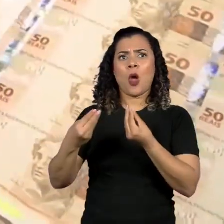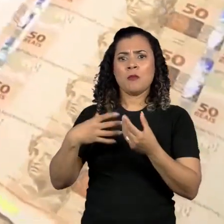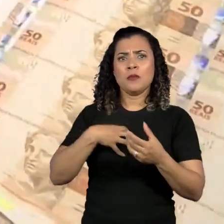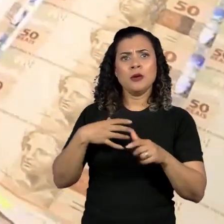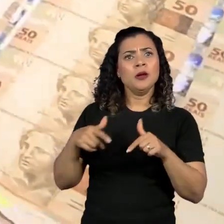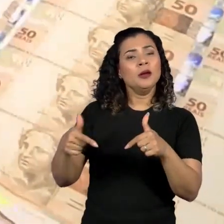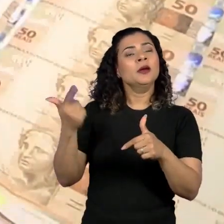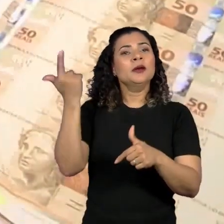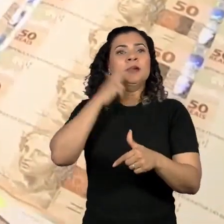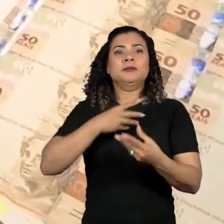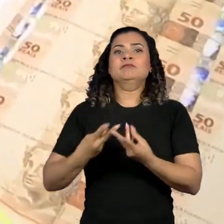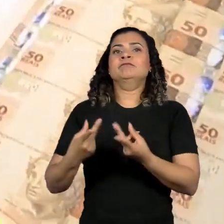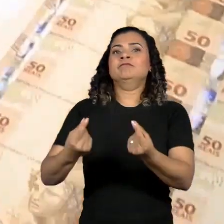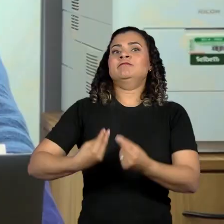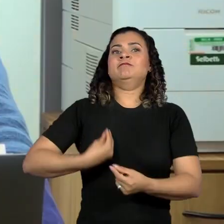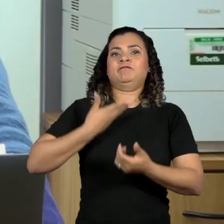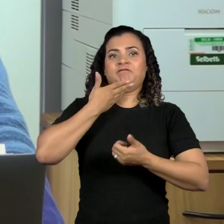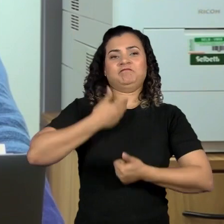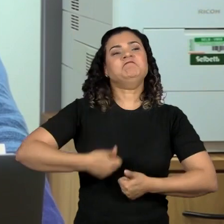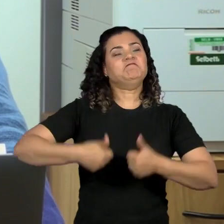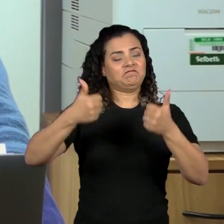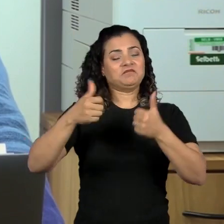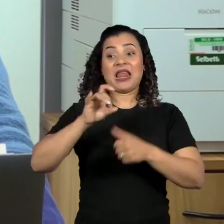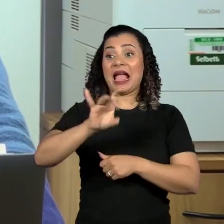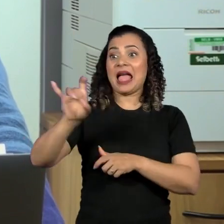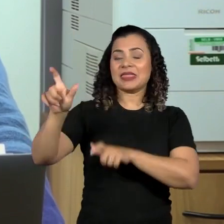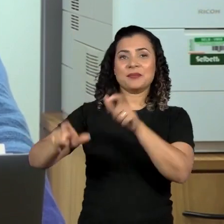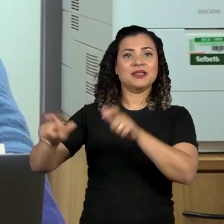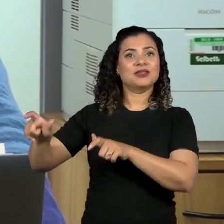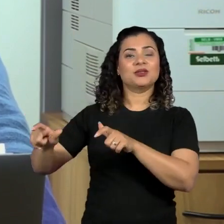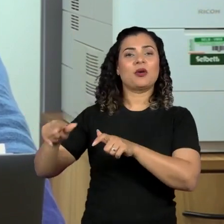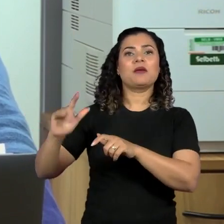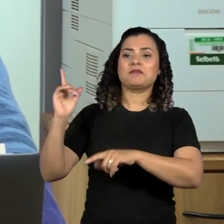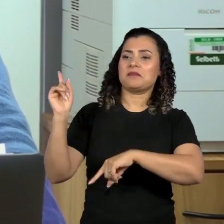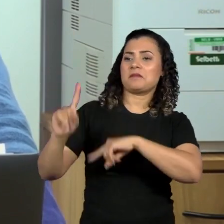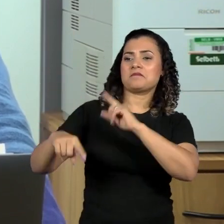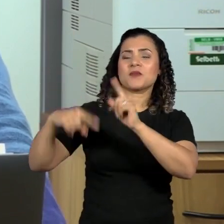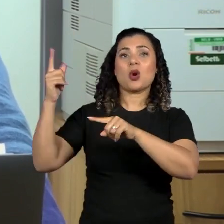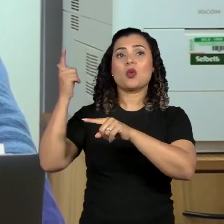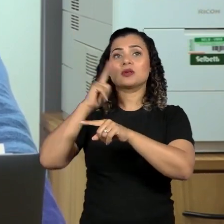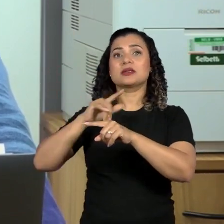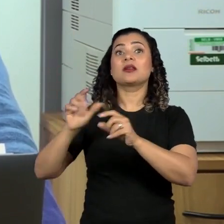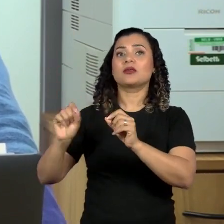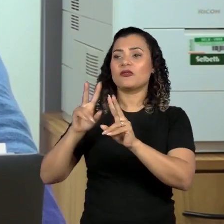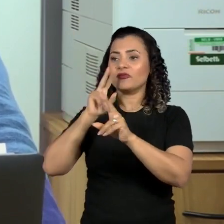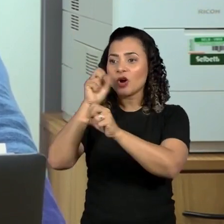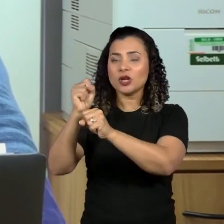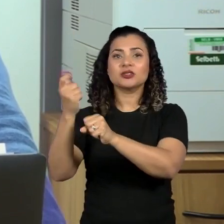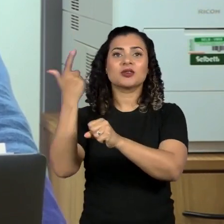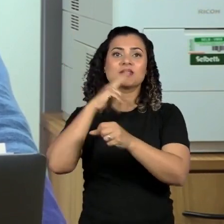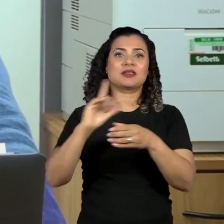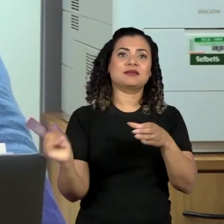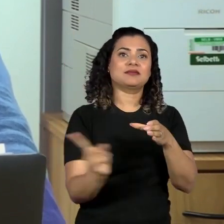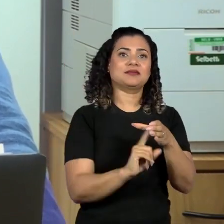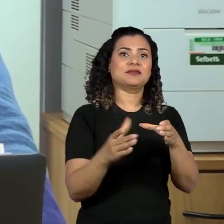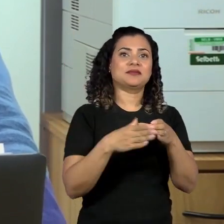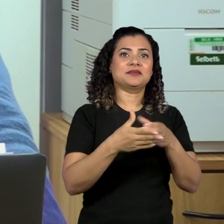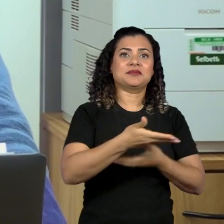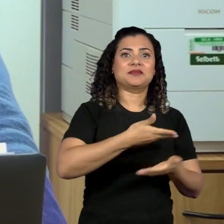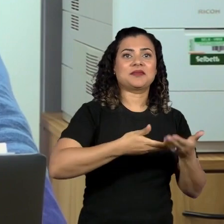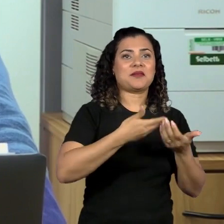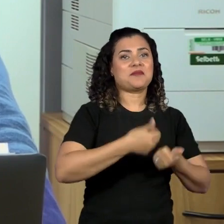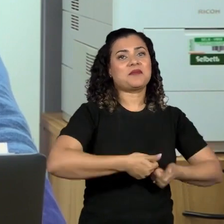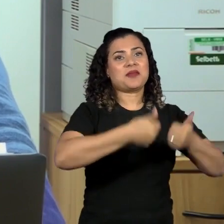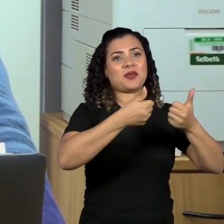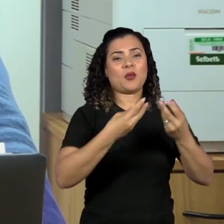uma qualidade de vida melhor. A gente entende que cada cooperado, quanto mais capacitado ele está, mais forte será a cooperativa e a partir disso ter uma qualidade